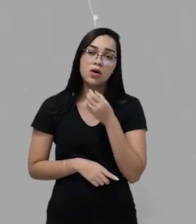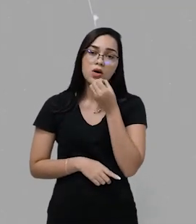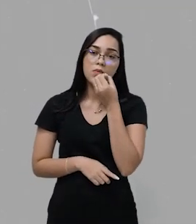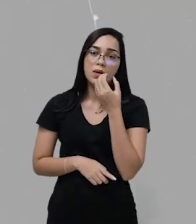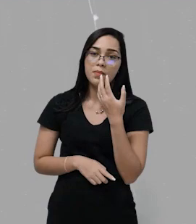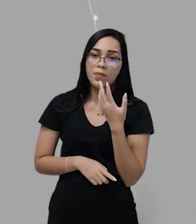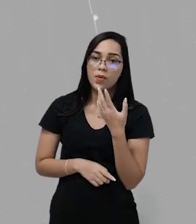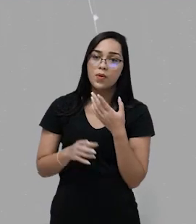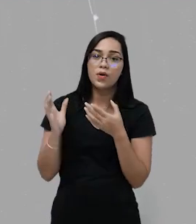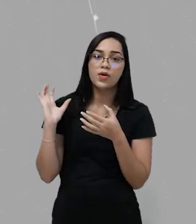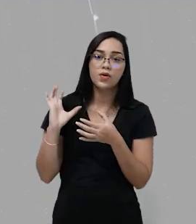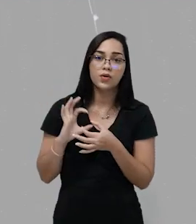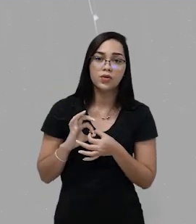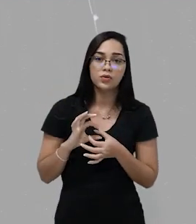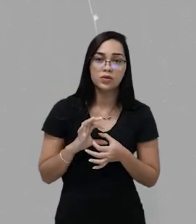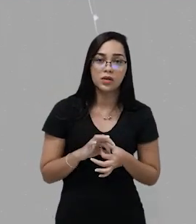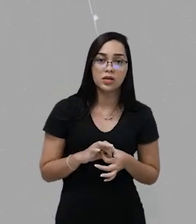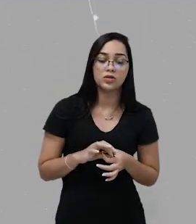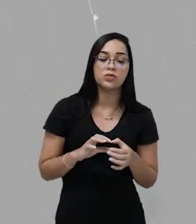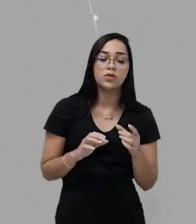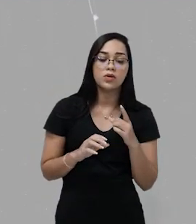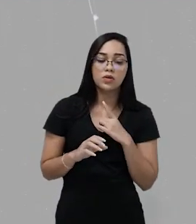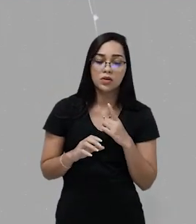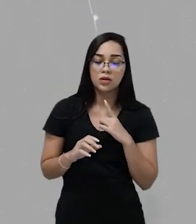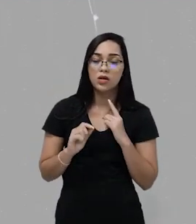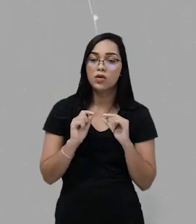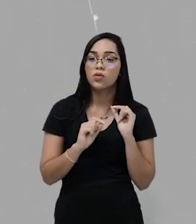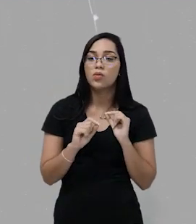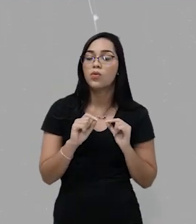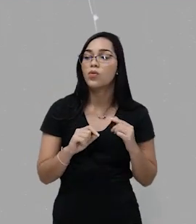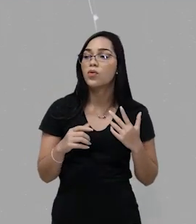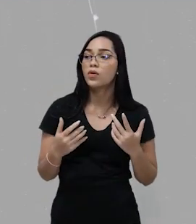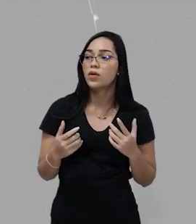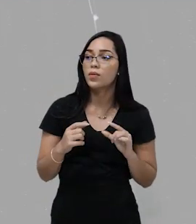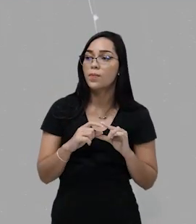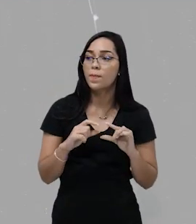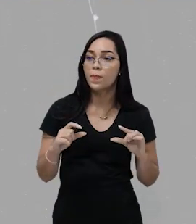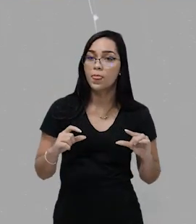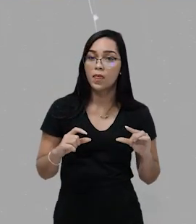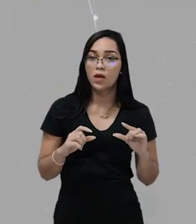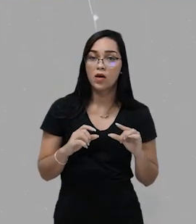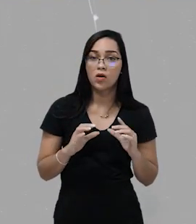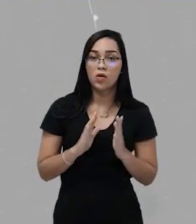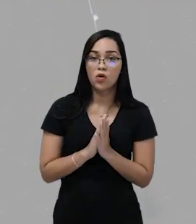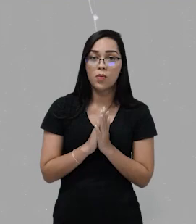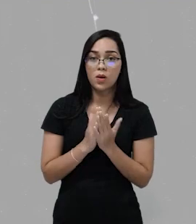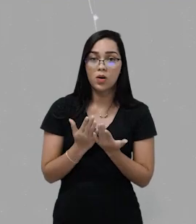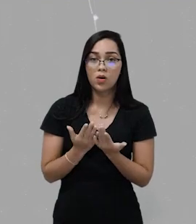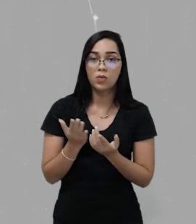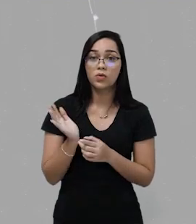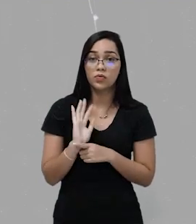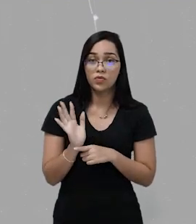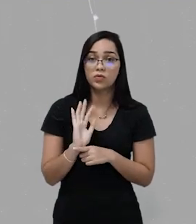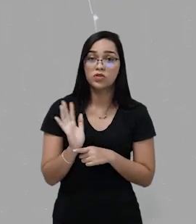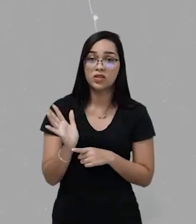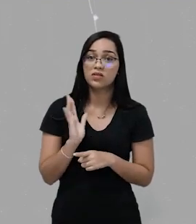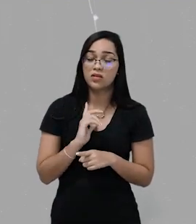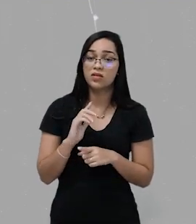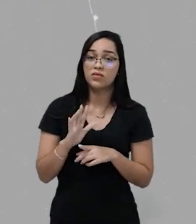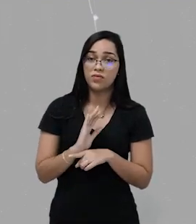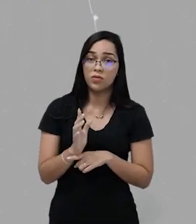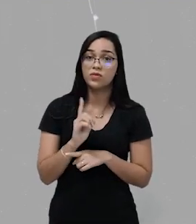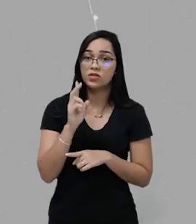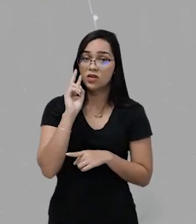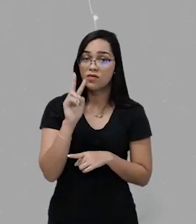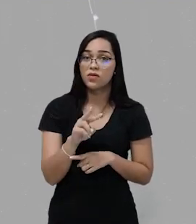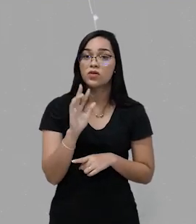boa contextualização, eu trouxe uma obra, tá? De um filme que já virou filme, então você já